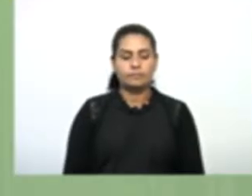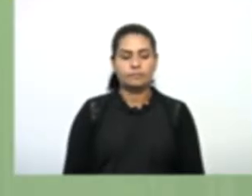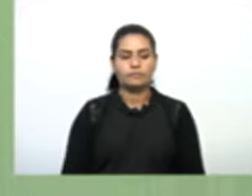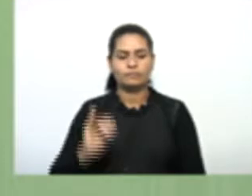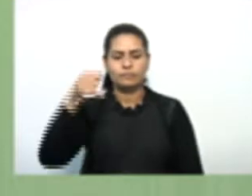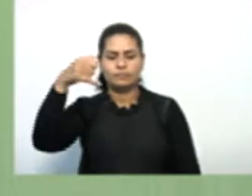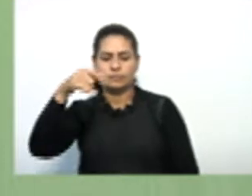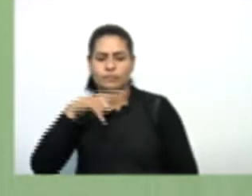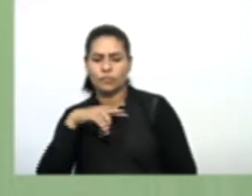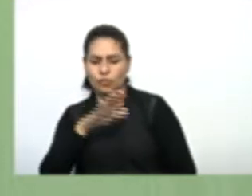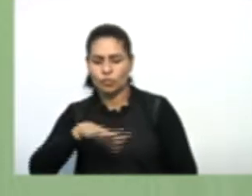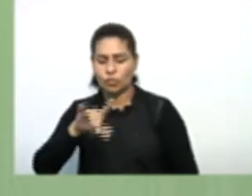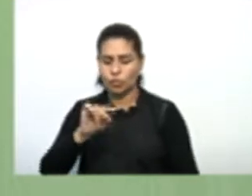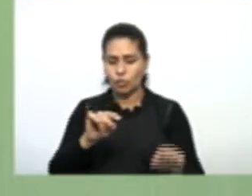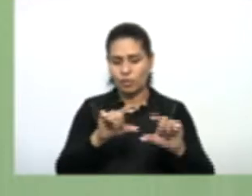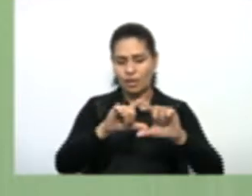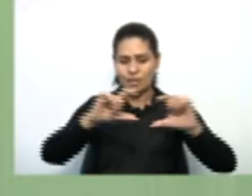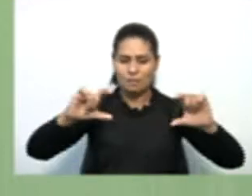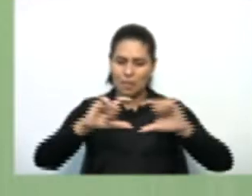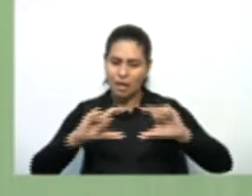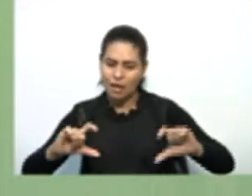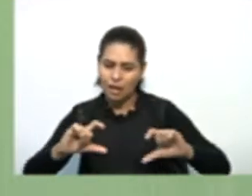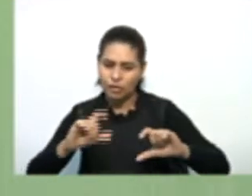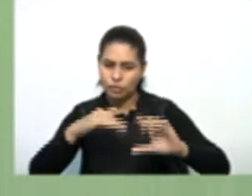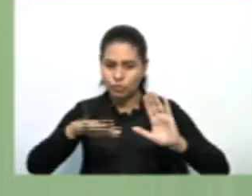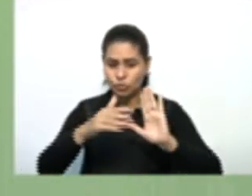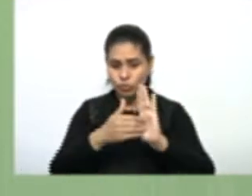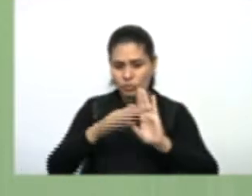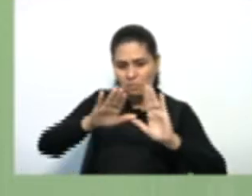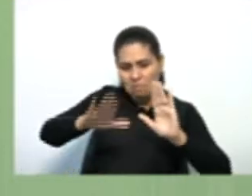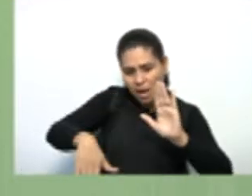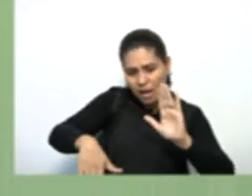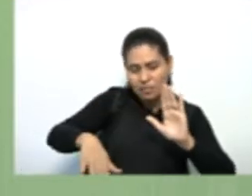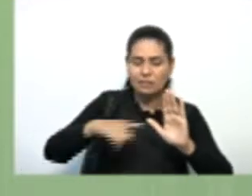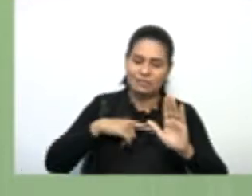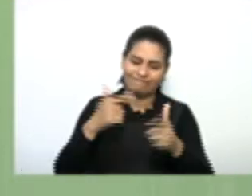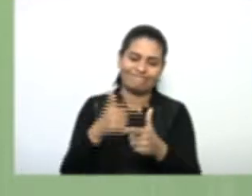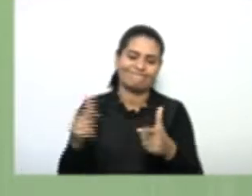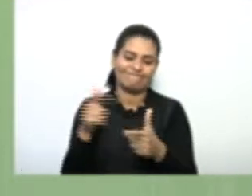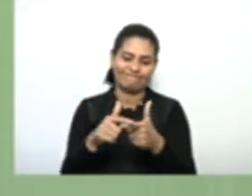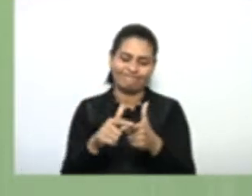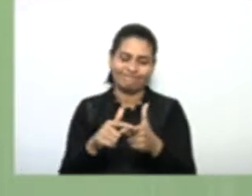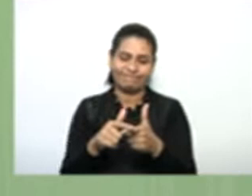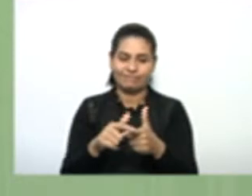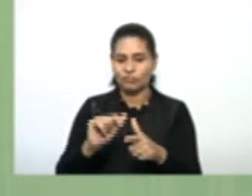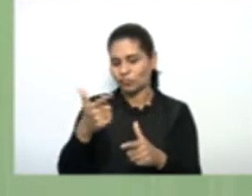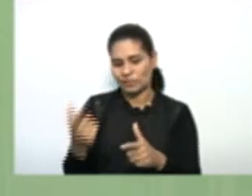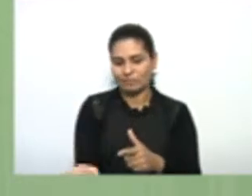Se as receitas forem inferiores aos custos, há o prejuízo e não o lucro.